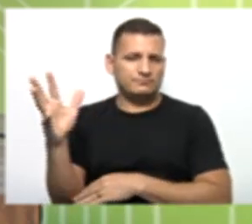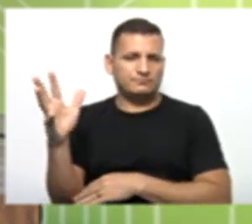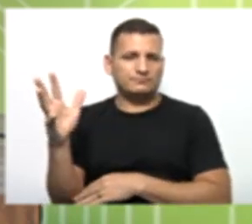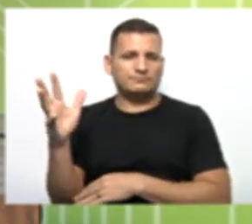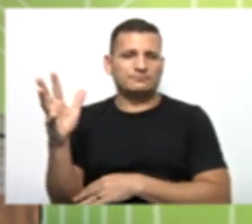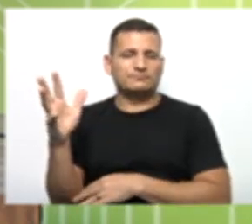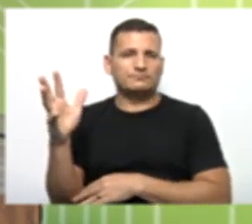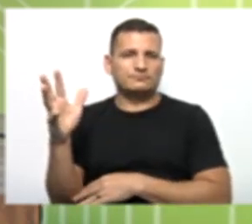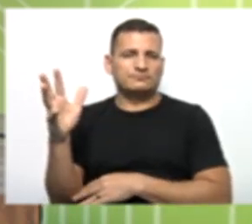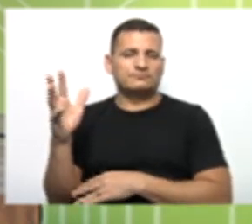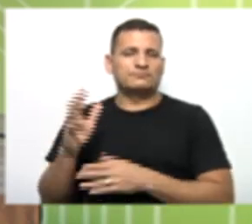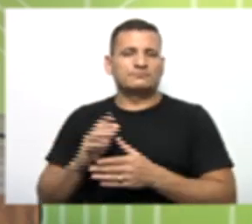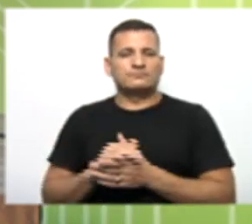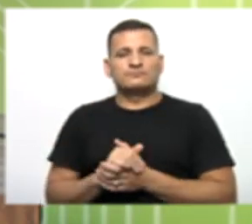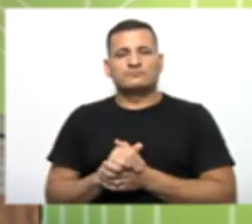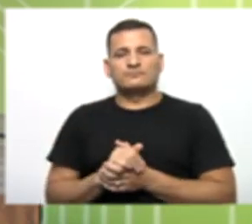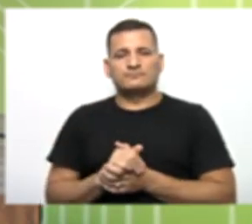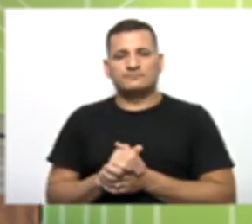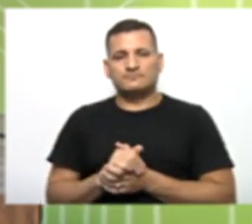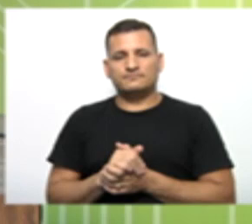sejam minimizados.